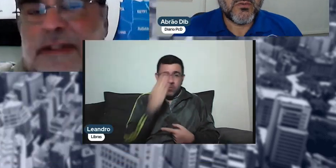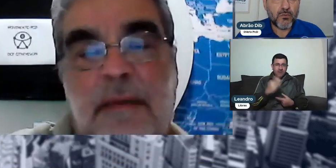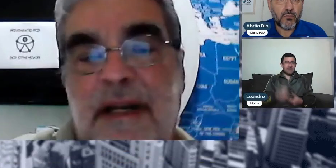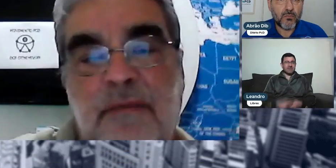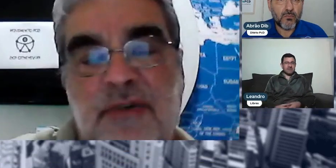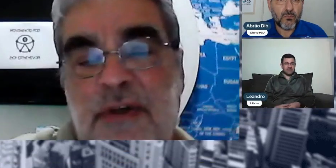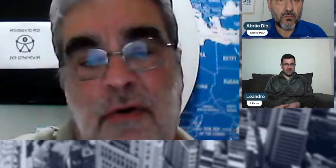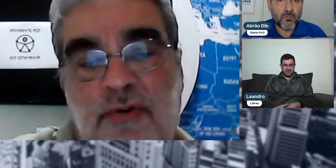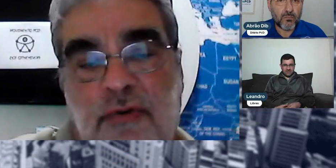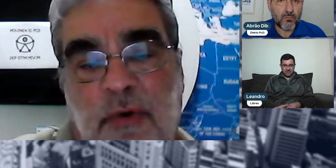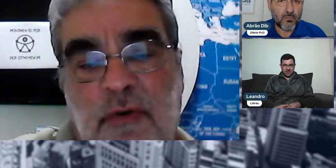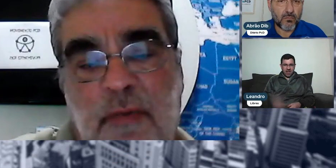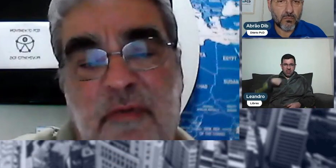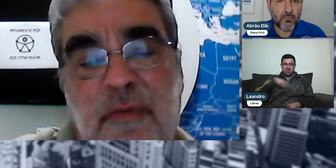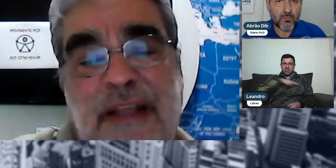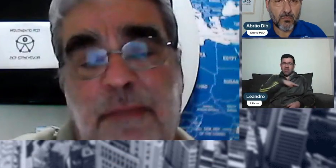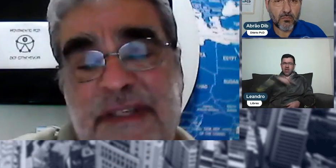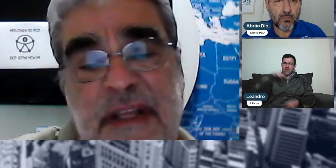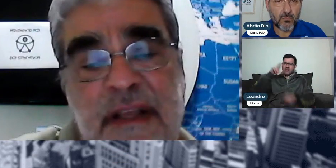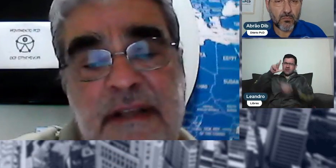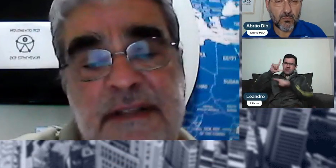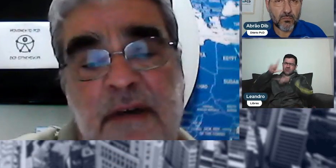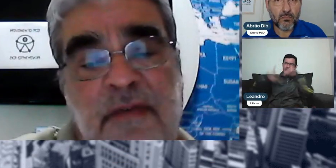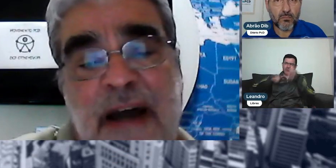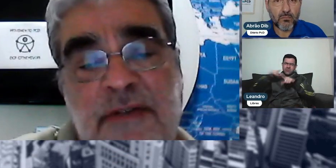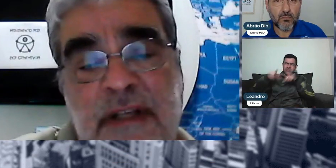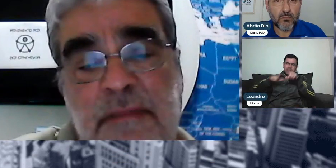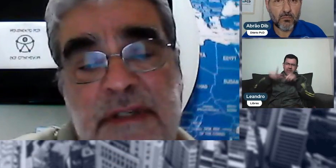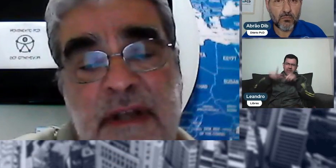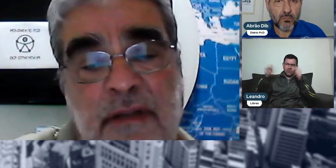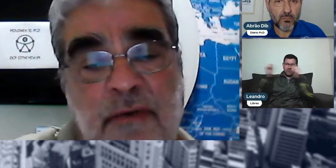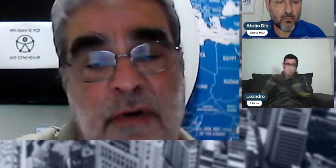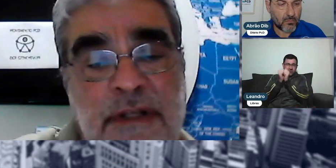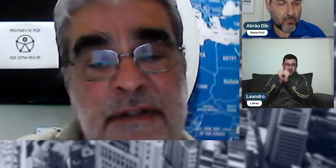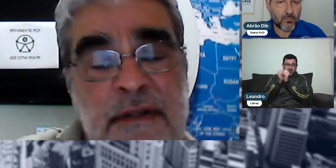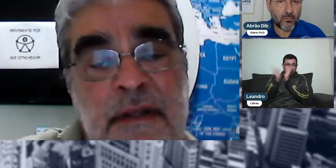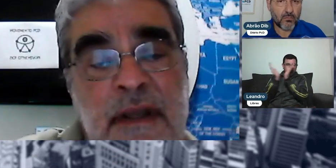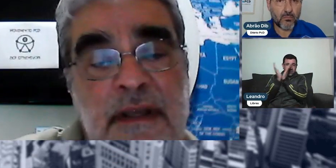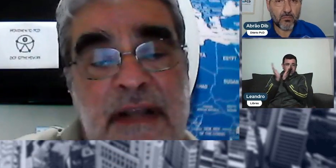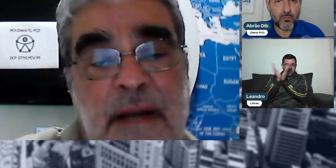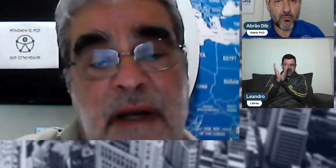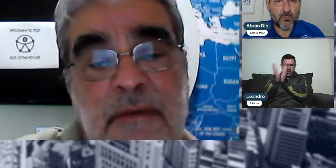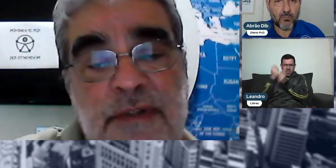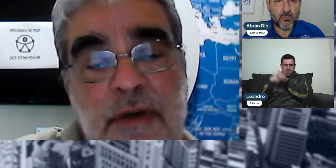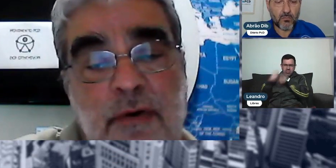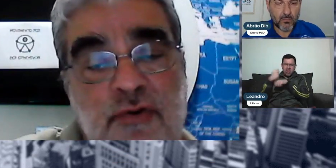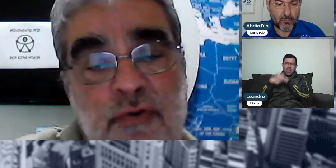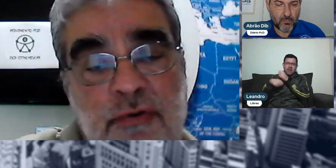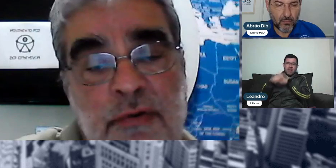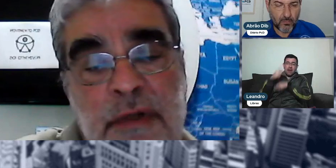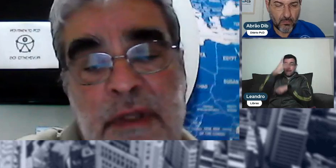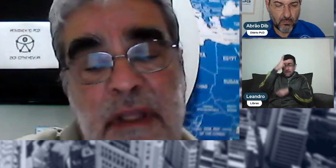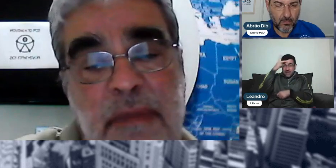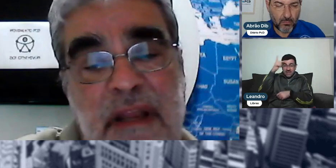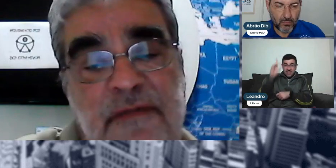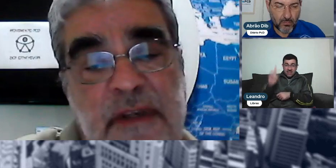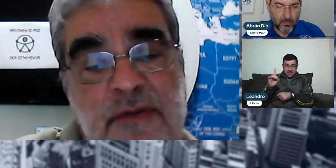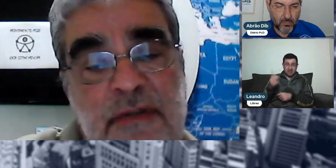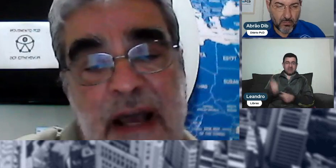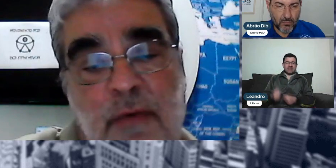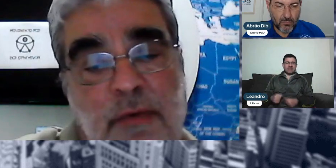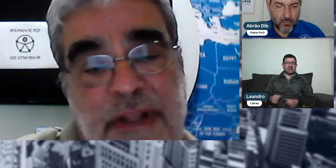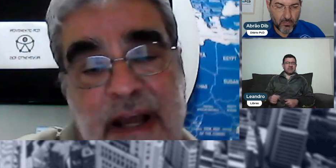Nós trabalhamos em conjunto. O Movimento PCD são vários administradores que trabalhamos em conjunto em